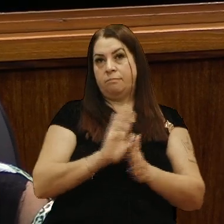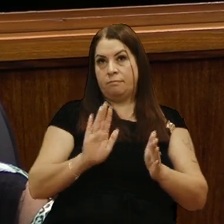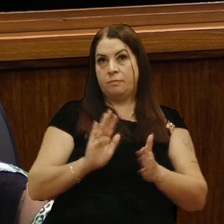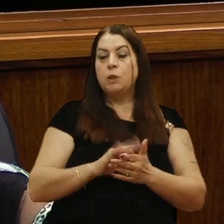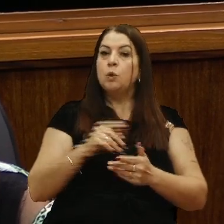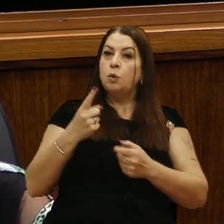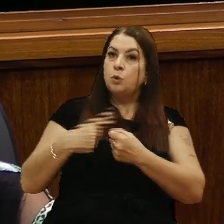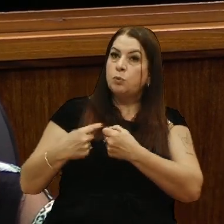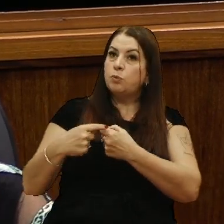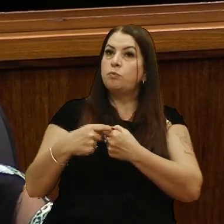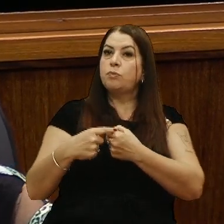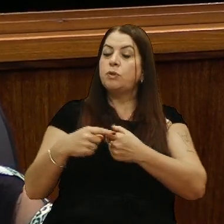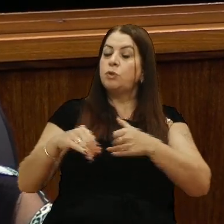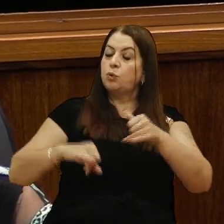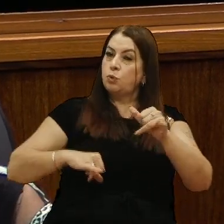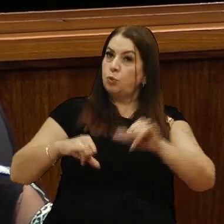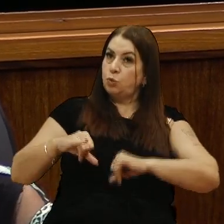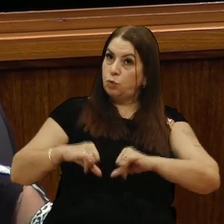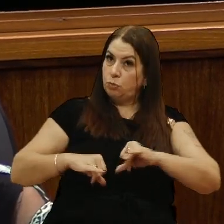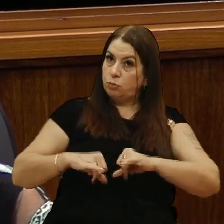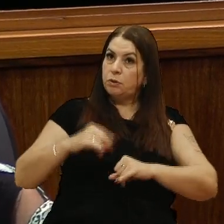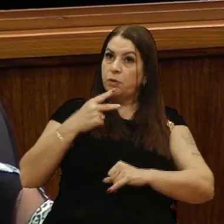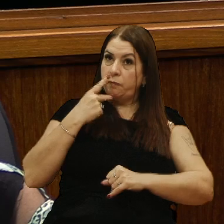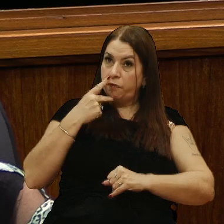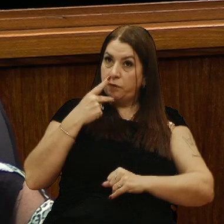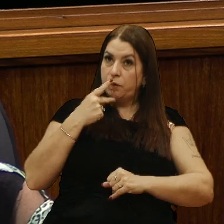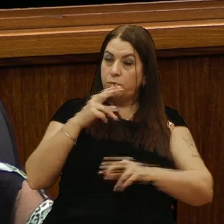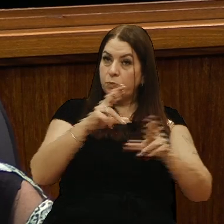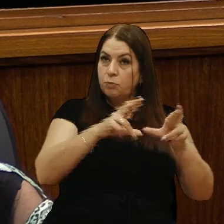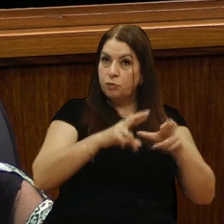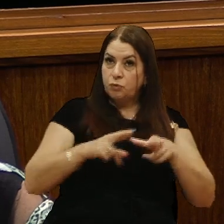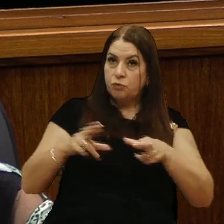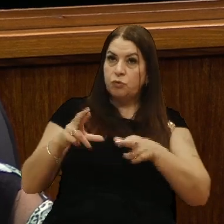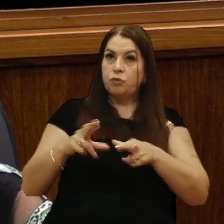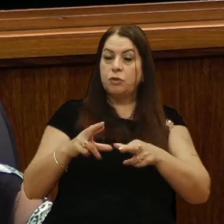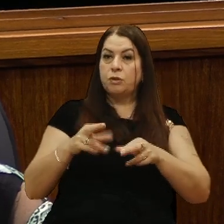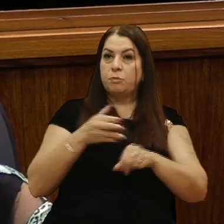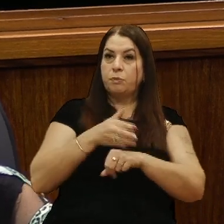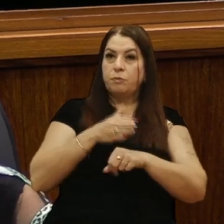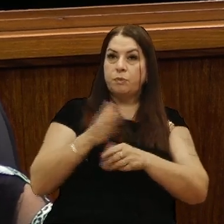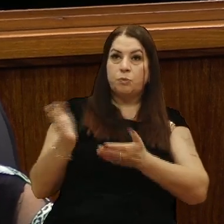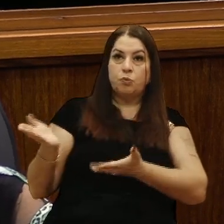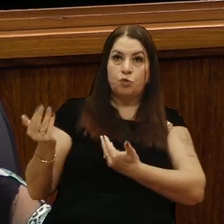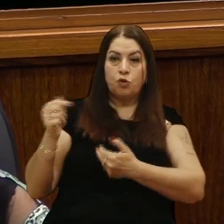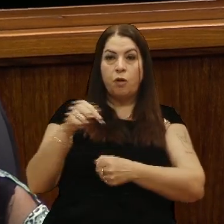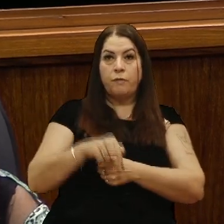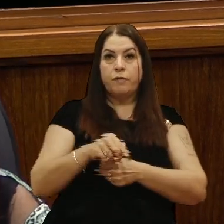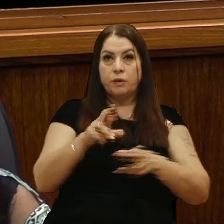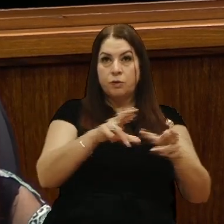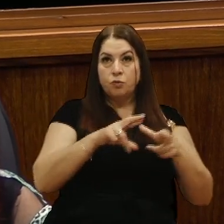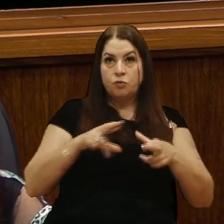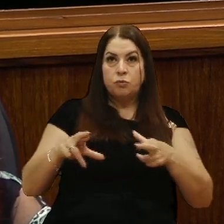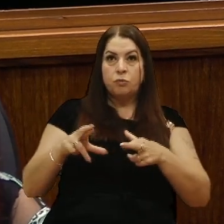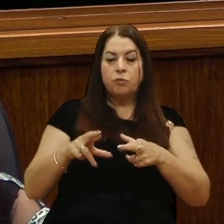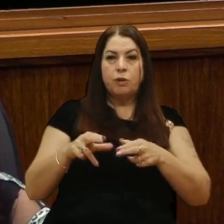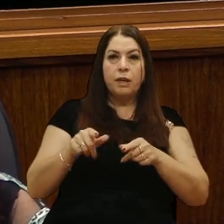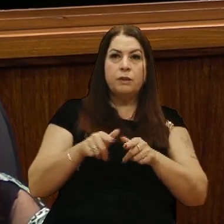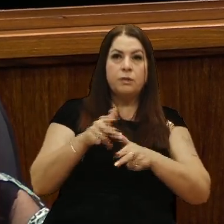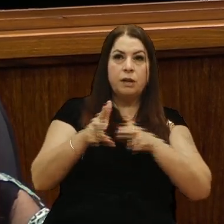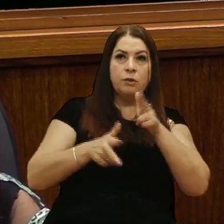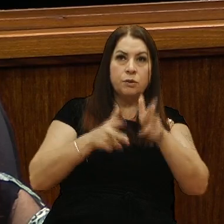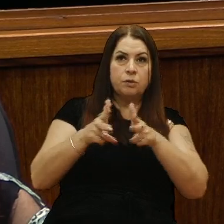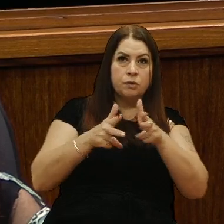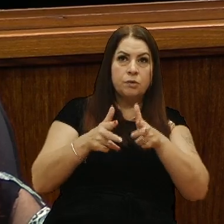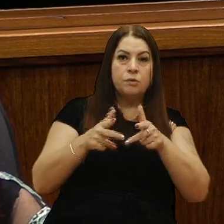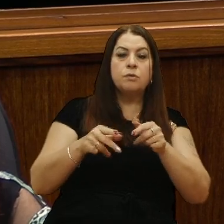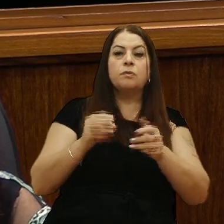Nosso município sofre, e eu falo aqui de uma região muito frequentada pelos jovens, que é a região dos trilhos, com a